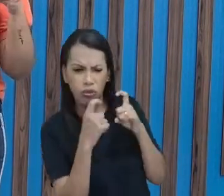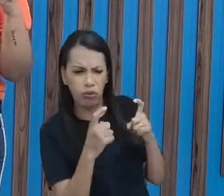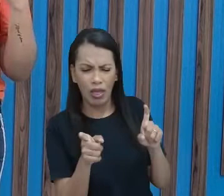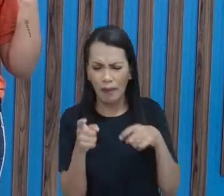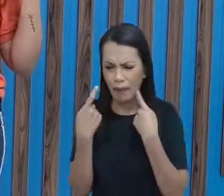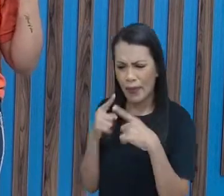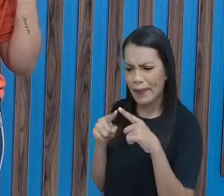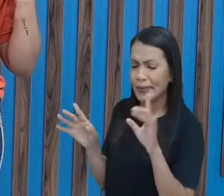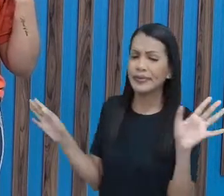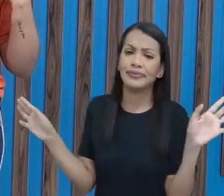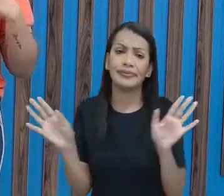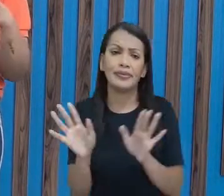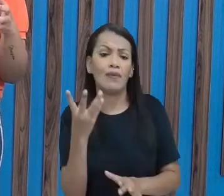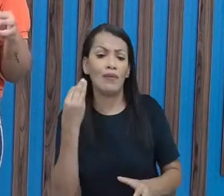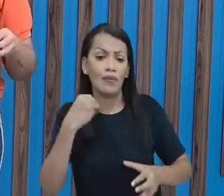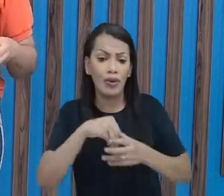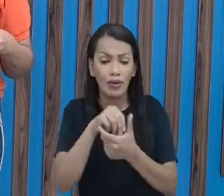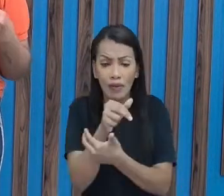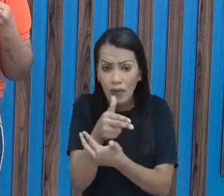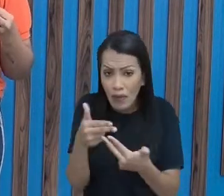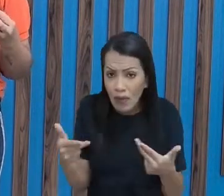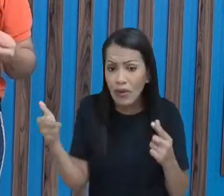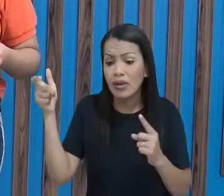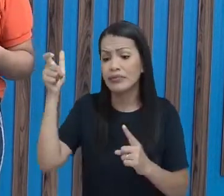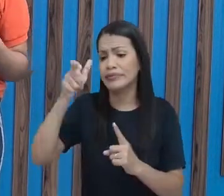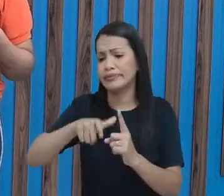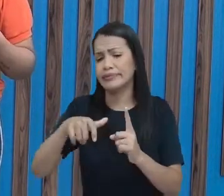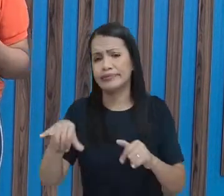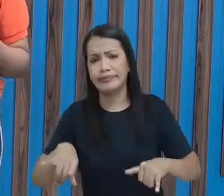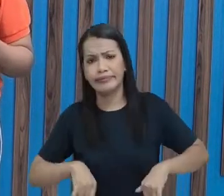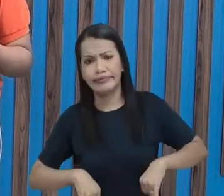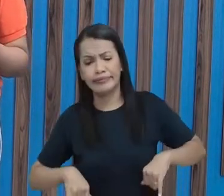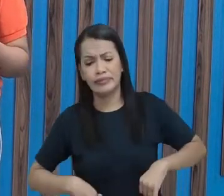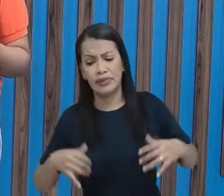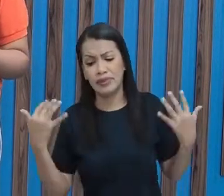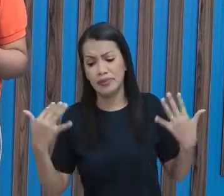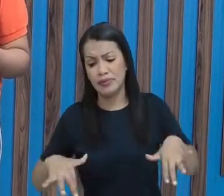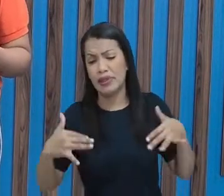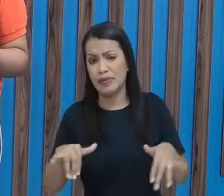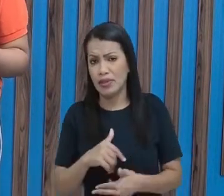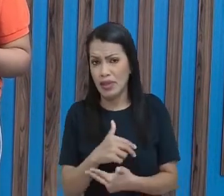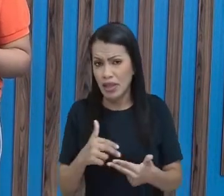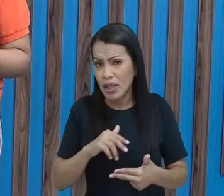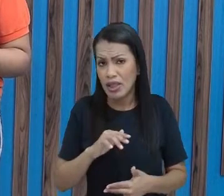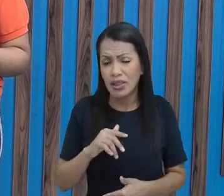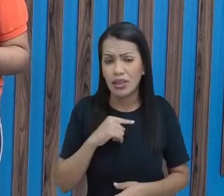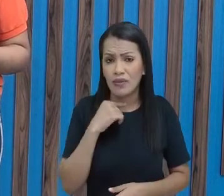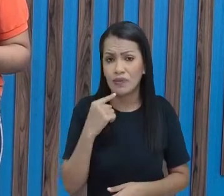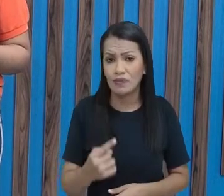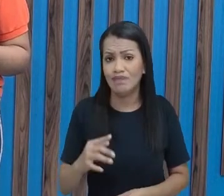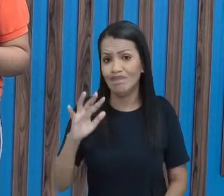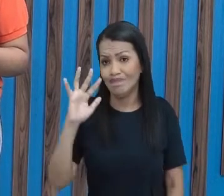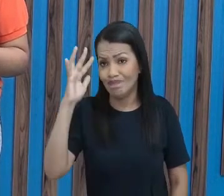ser um conflito interno, algo que a personagem principal não consegue resolver e assim sucessivamente, tá?